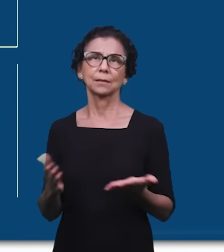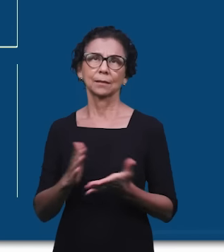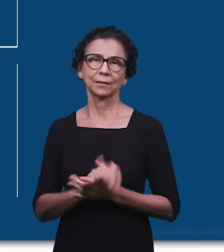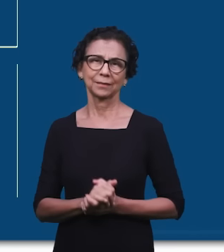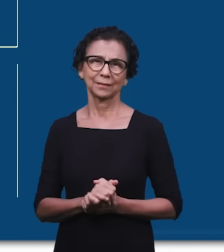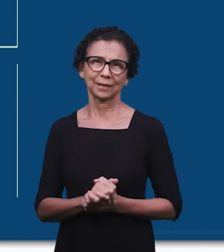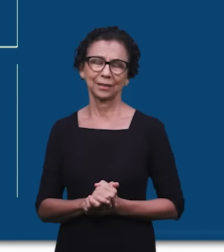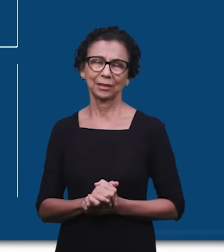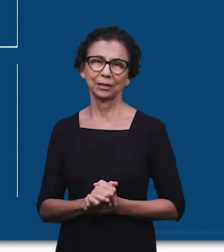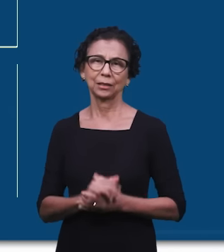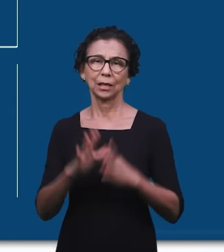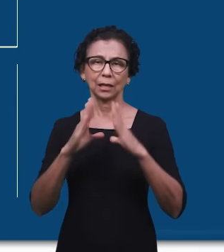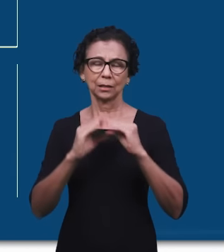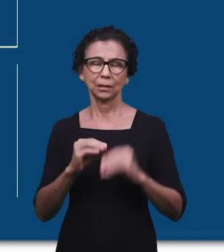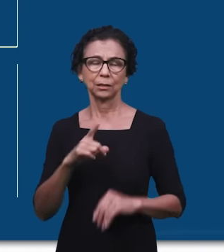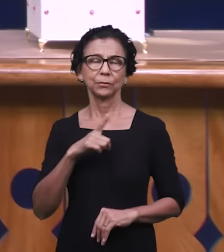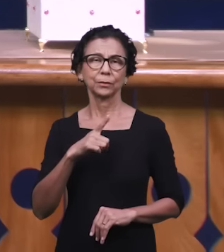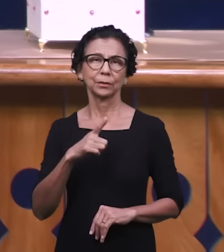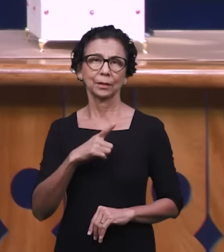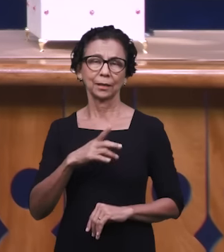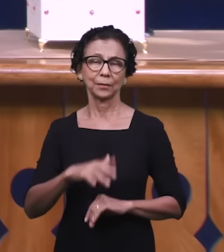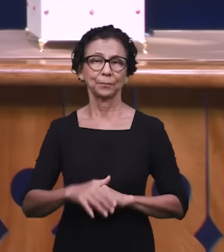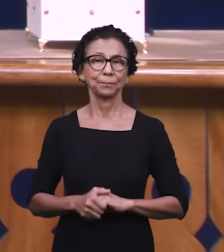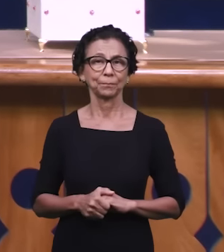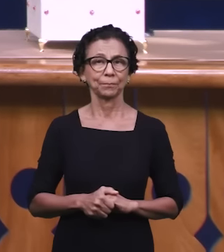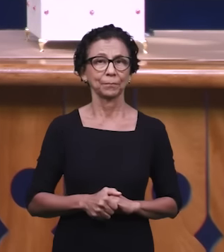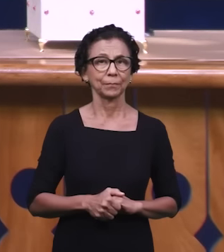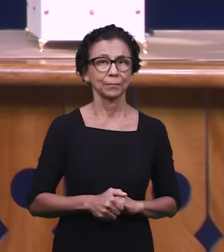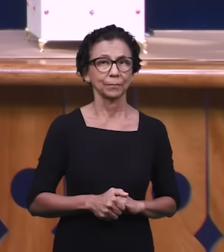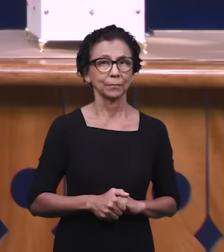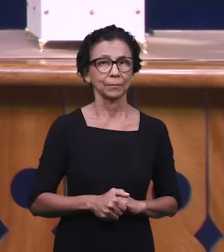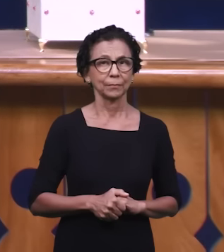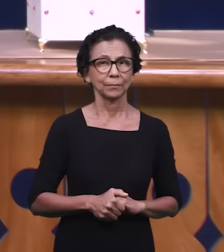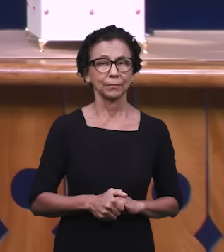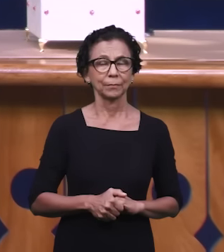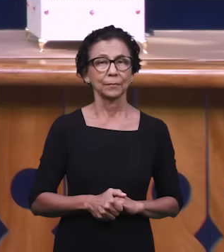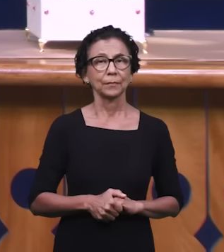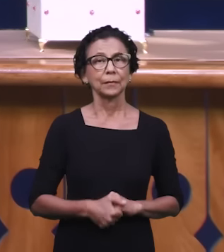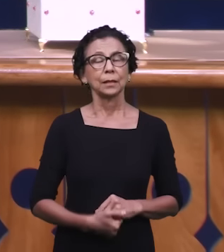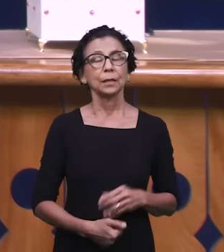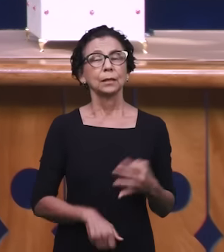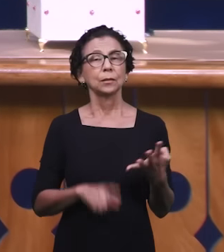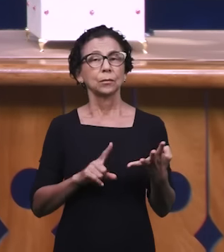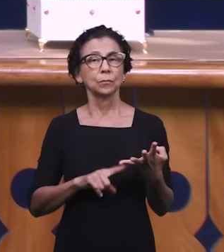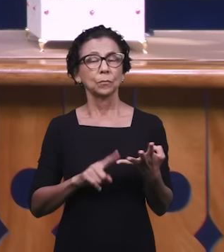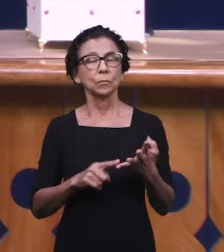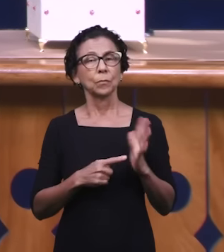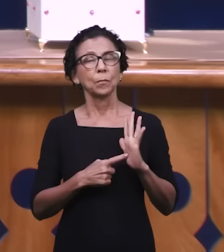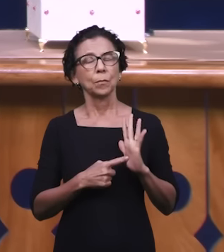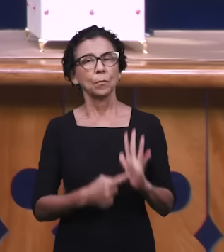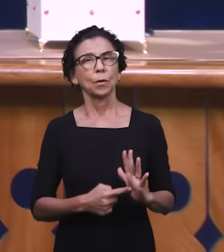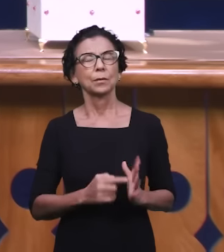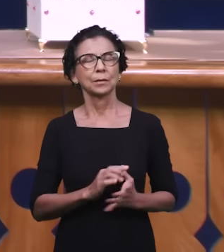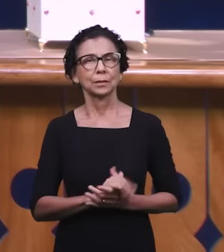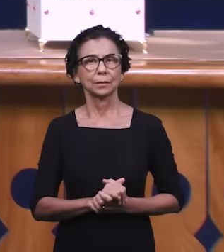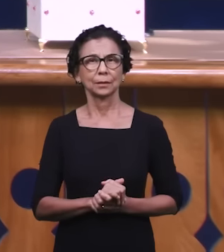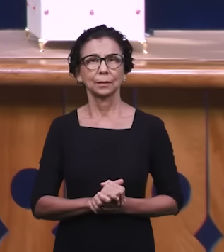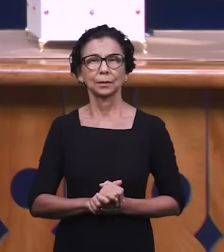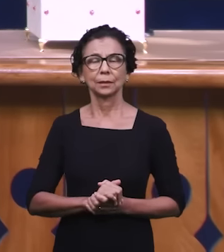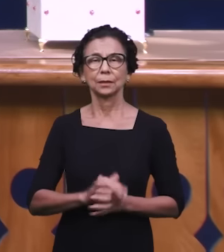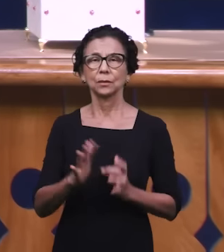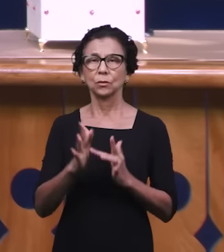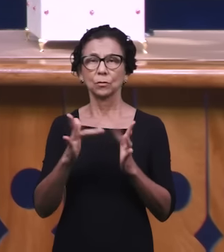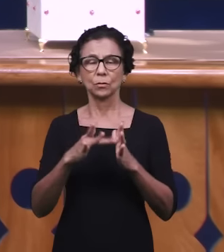o Shabá para as vossas almas. Então a igreja descobre, por revelação, como o culto deveria